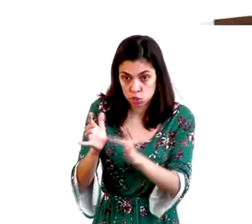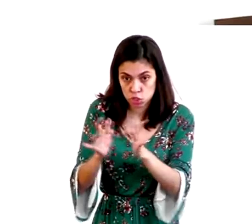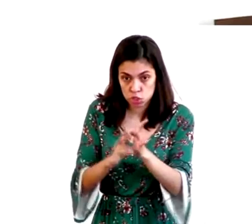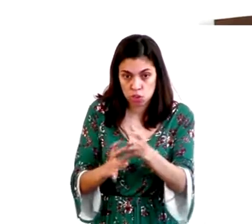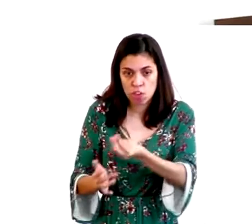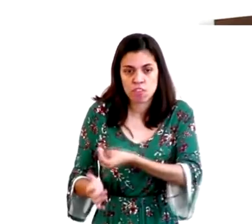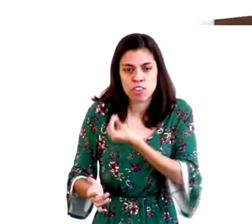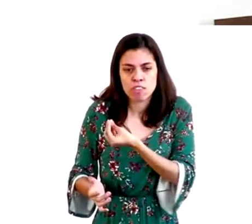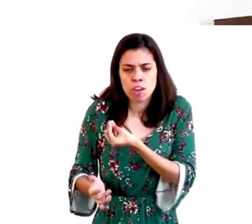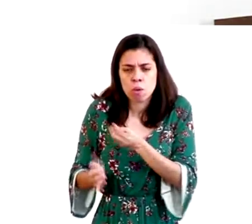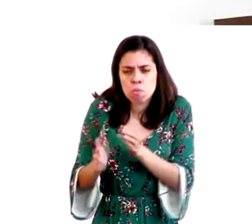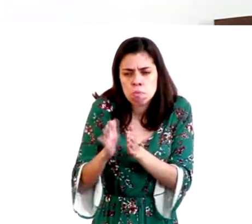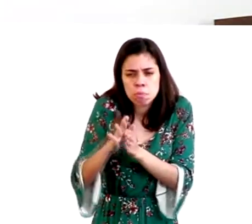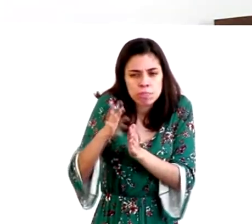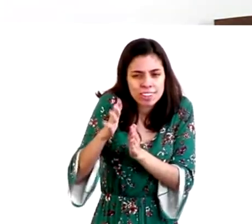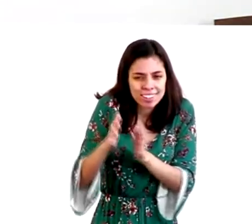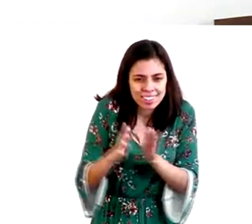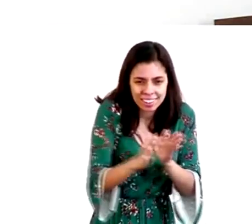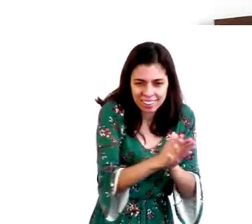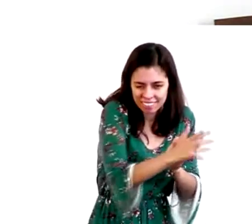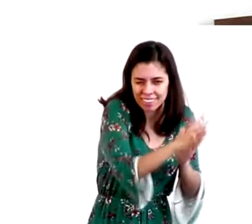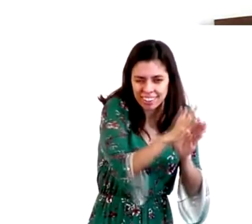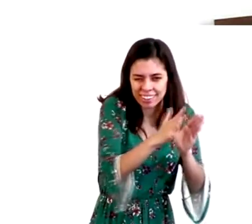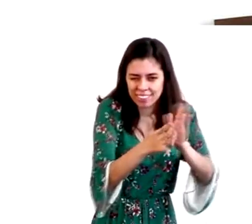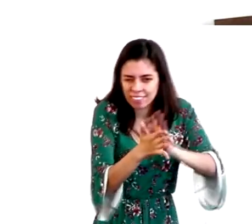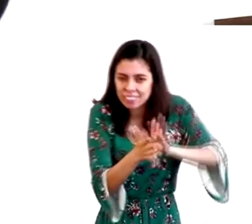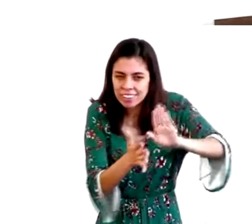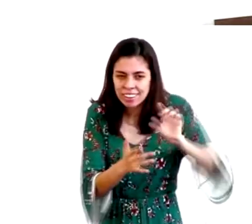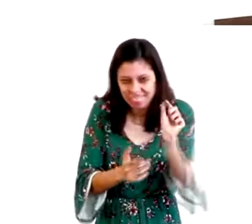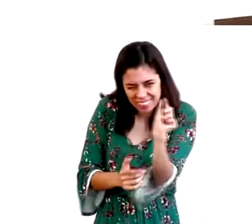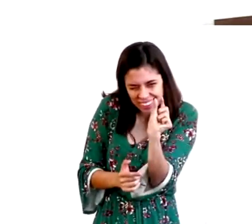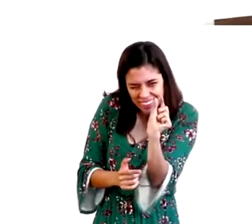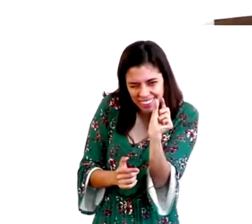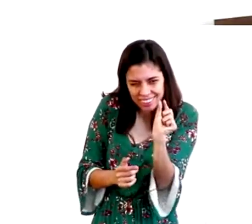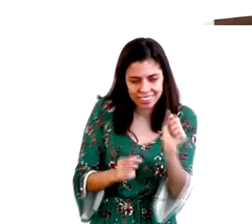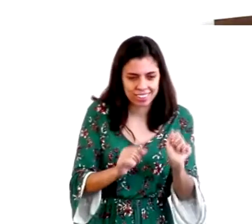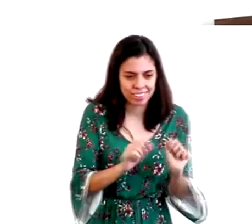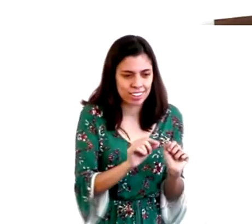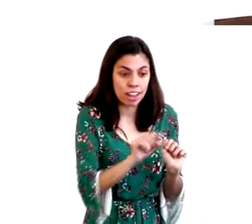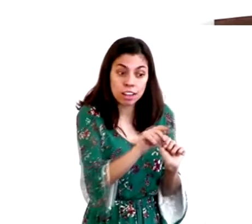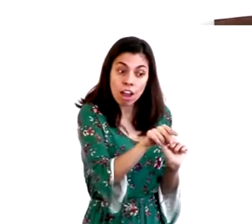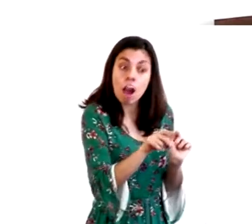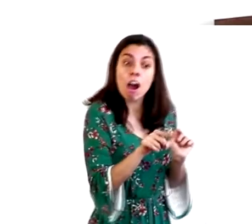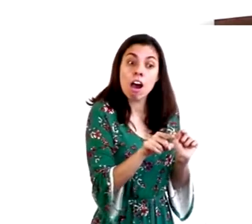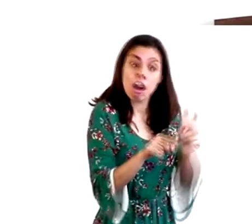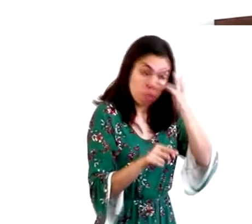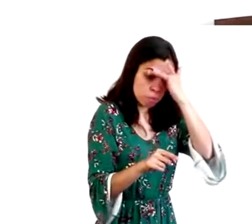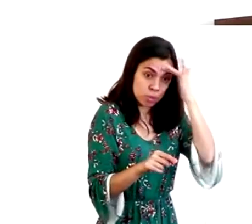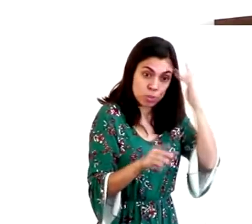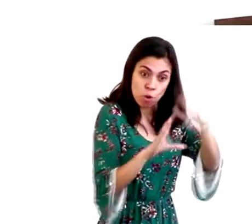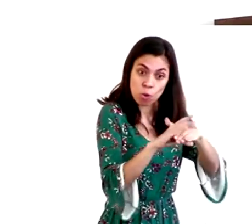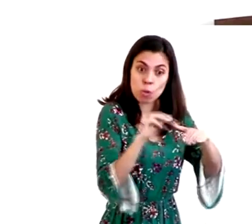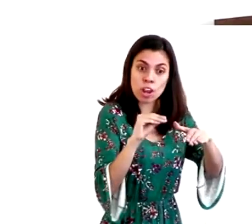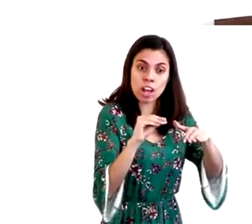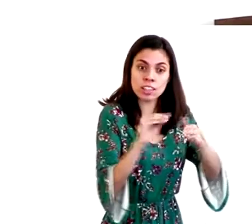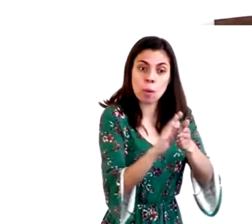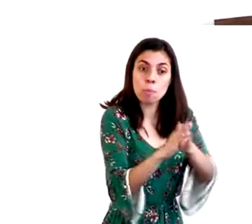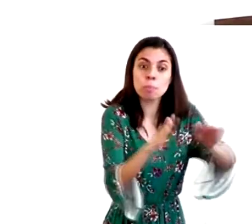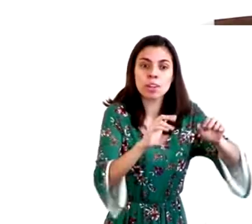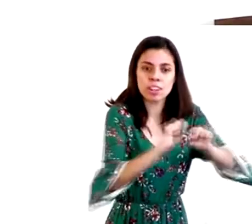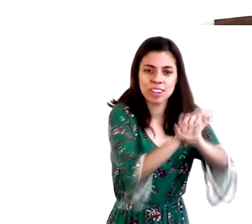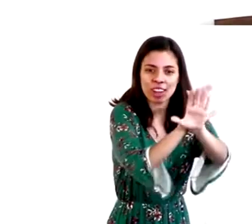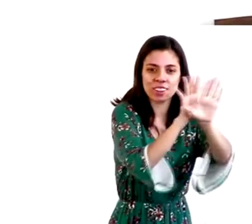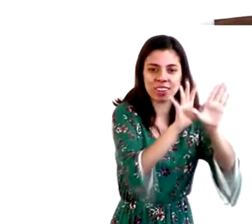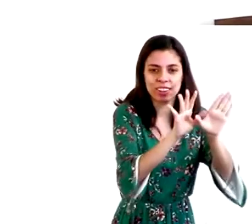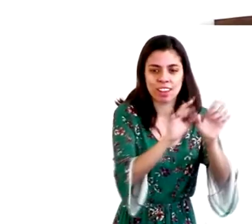Quando um cego ou um aleijado ou um morto foi ressuscitado, a glória do reino de Deus que está